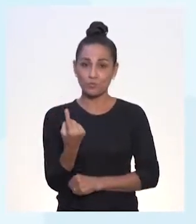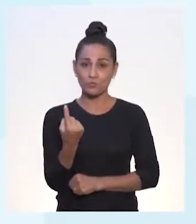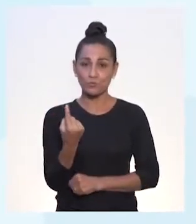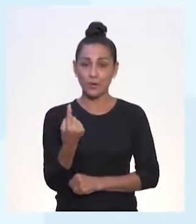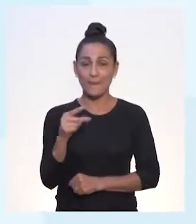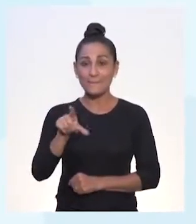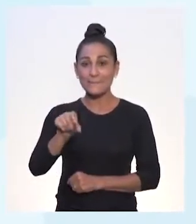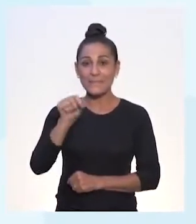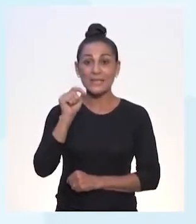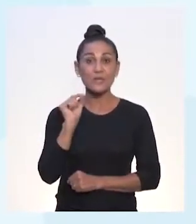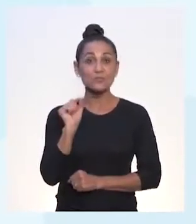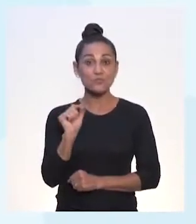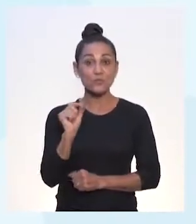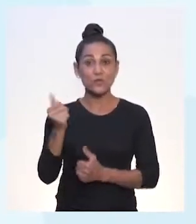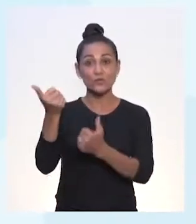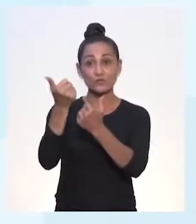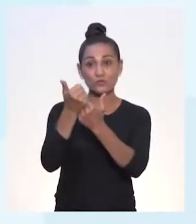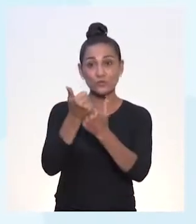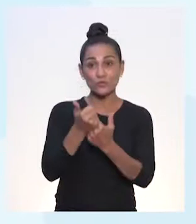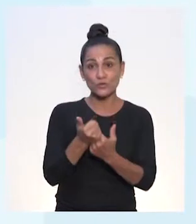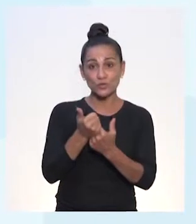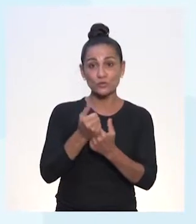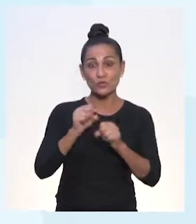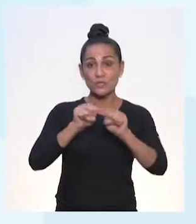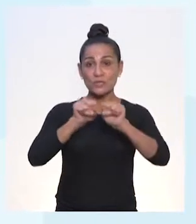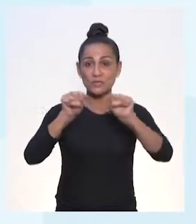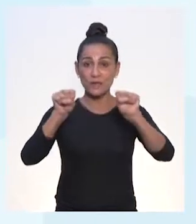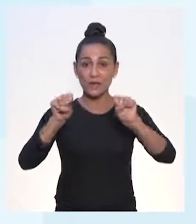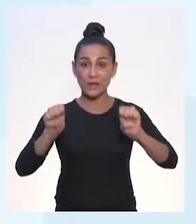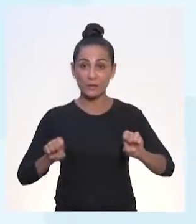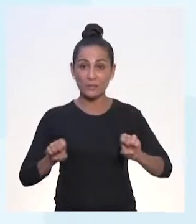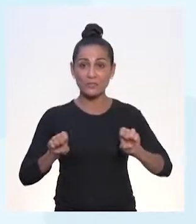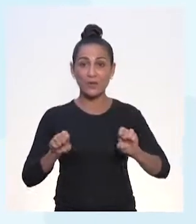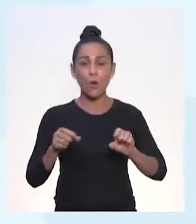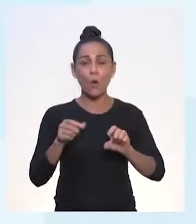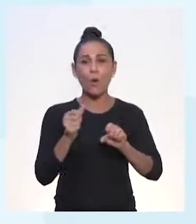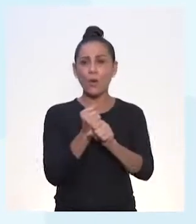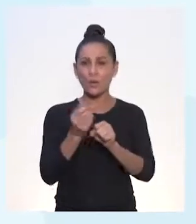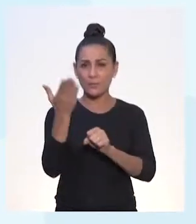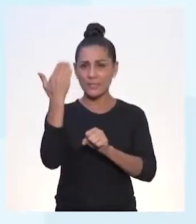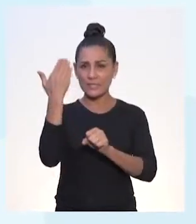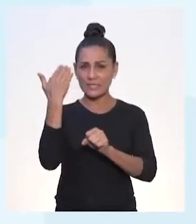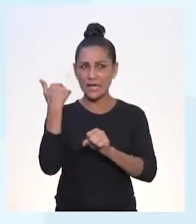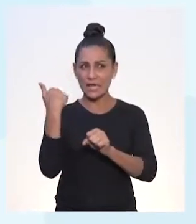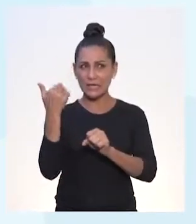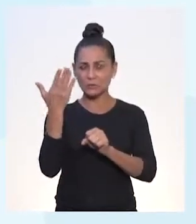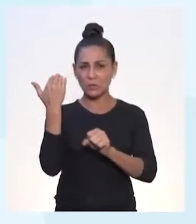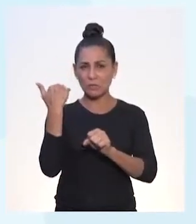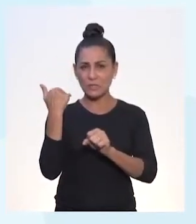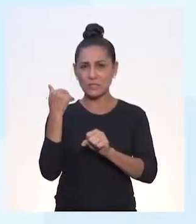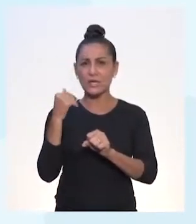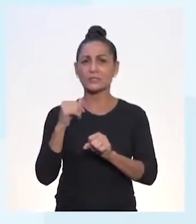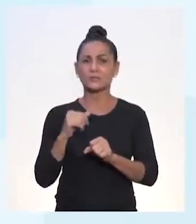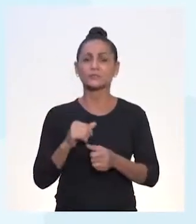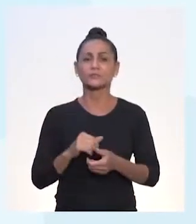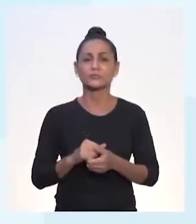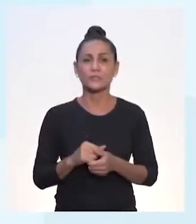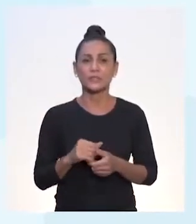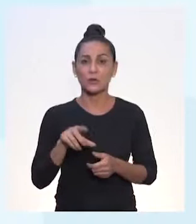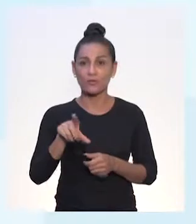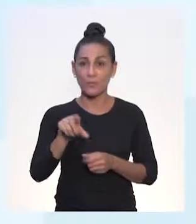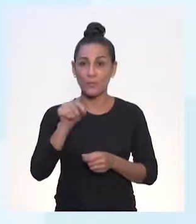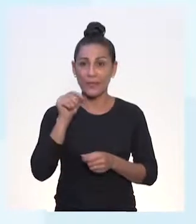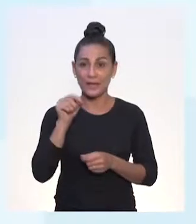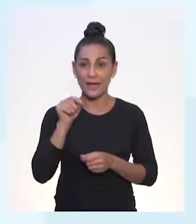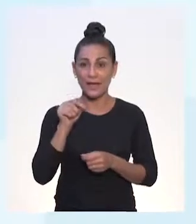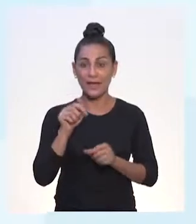Peguei 1, substituo em uma das duas equações. Isso vocês viram ano passado, ó. Então, eu vou pegar essa daqui, ó. Então, eu vou pegar a